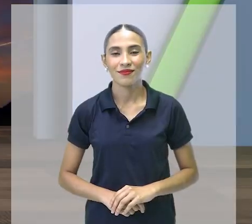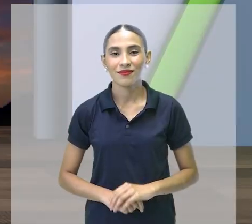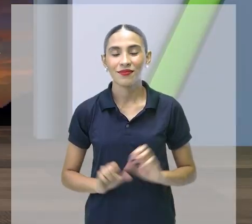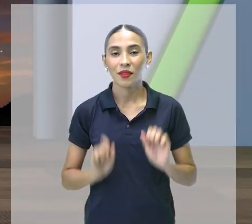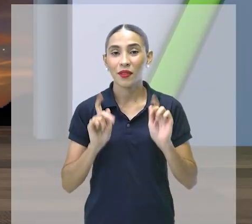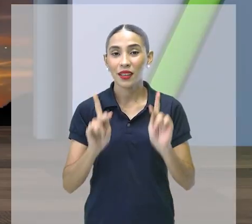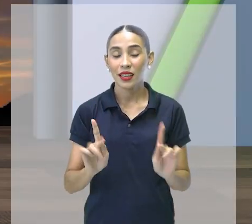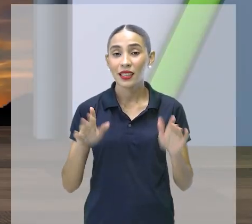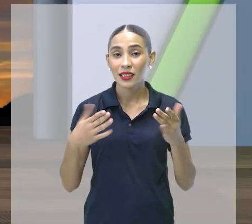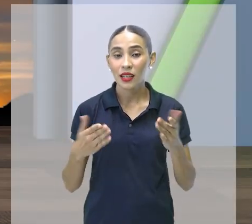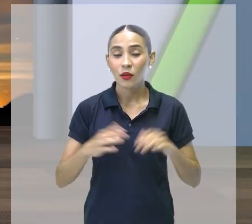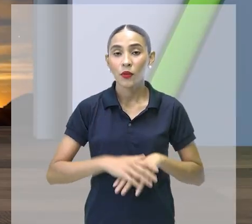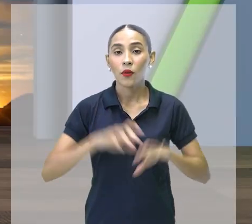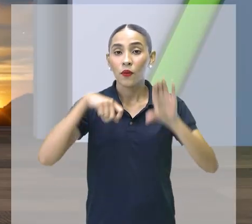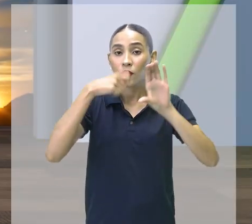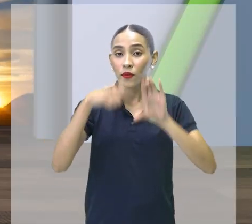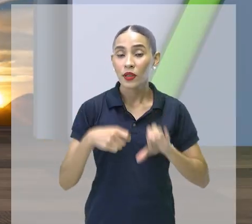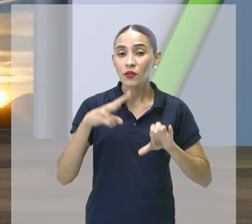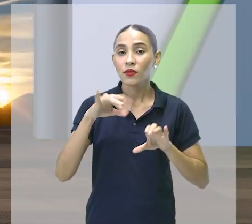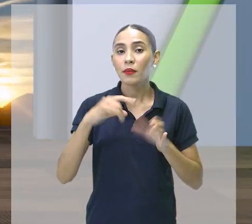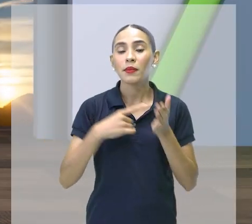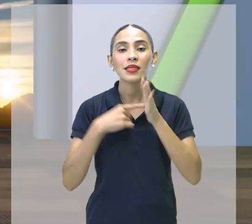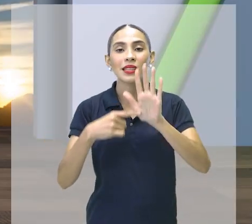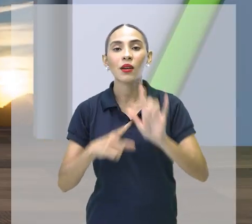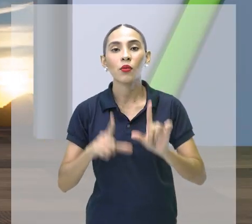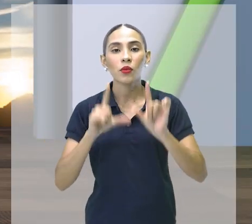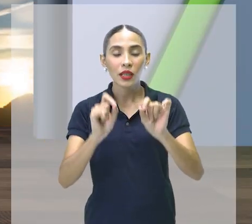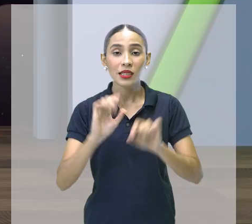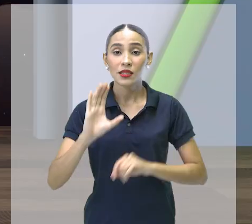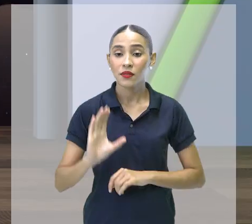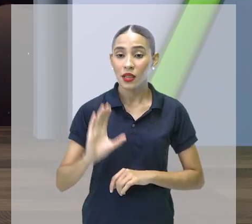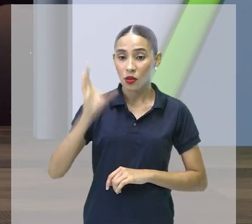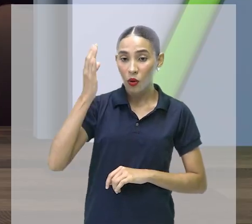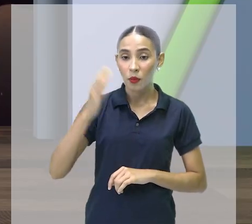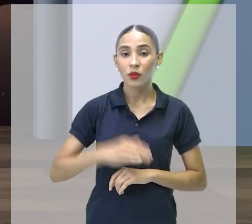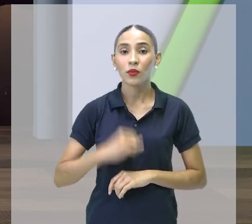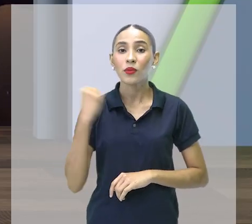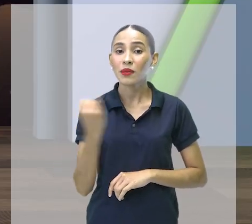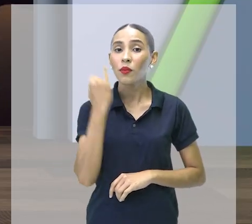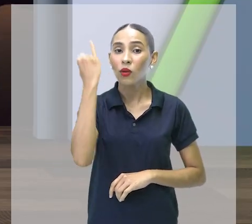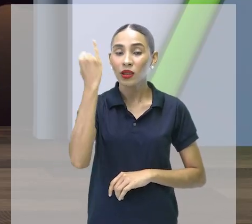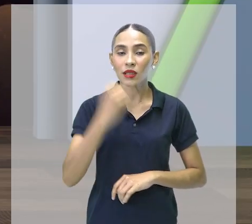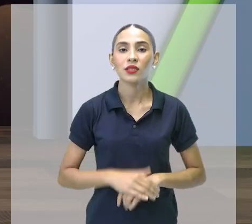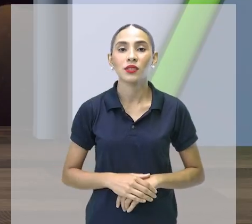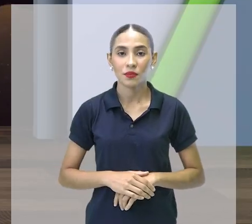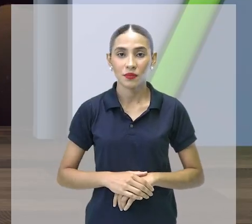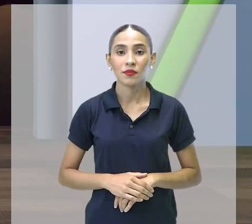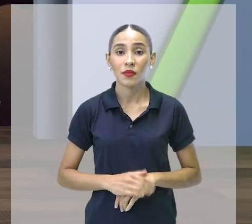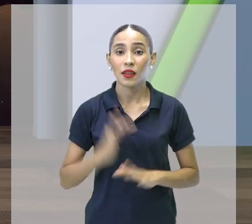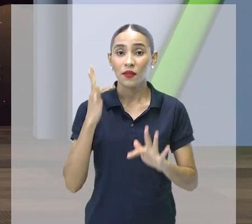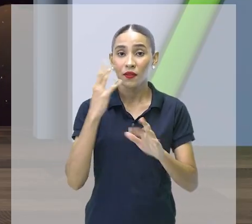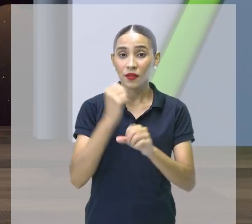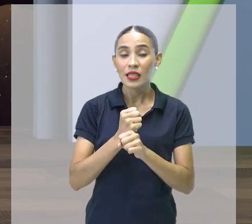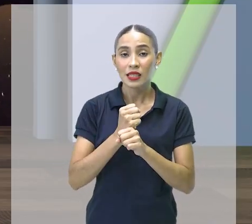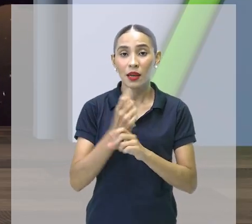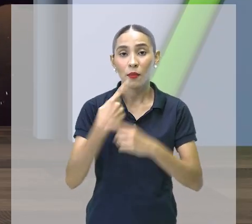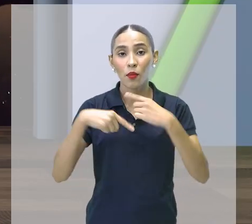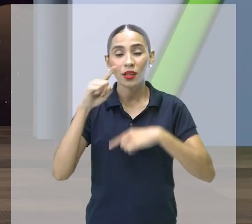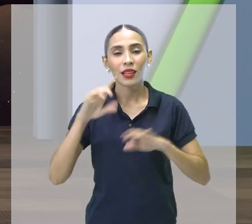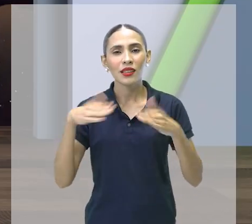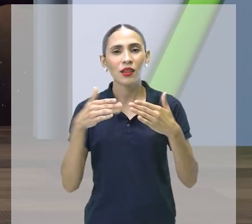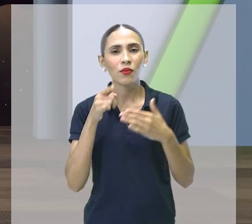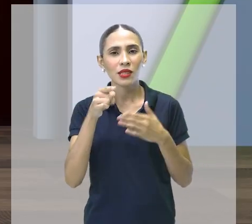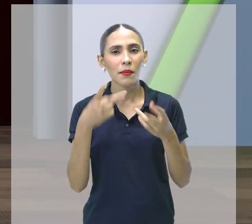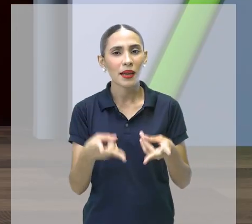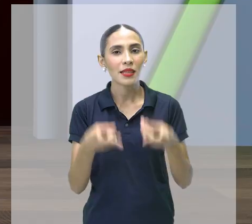Muito bem, essa animação nos mostrou aí esse fenômeno muito importante já para a física moderna. Aí você